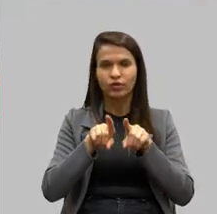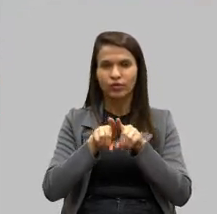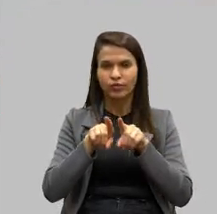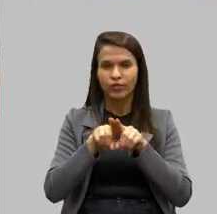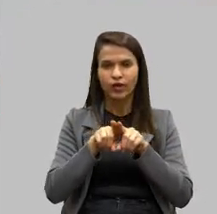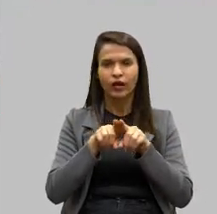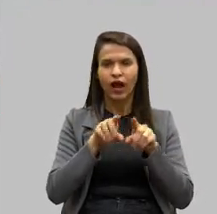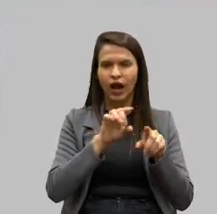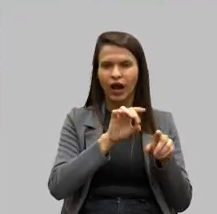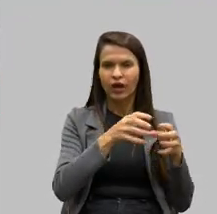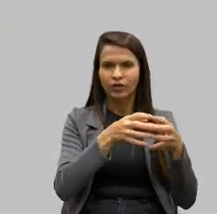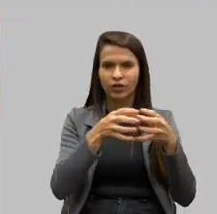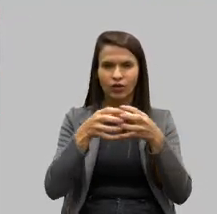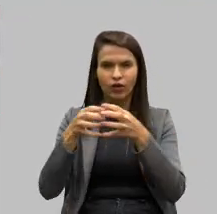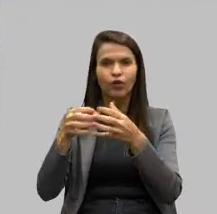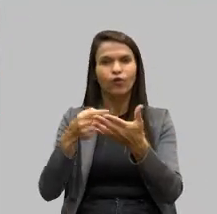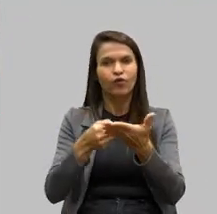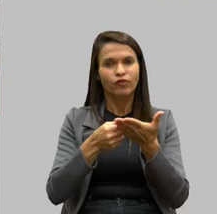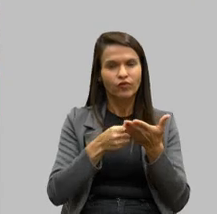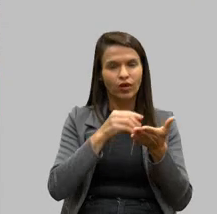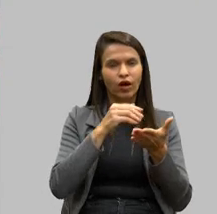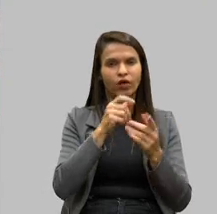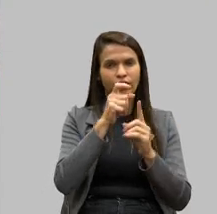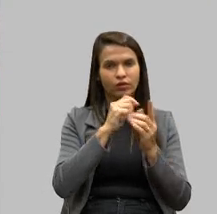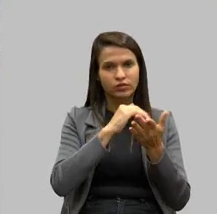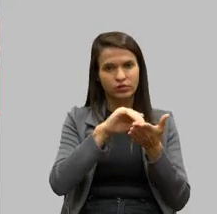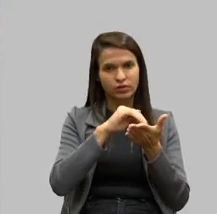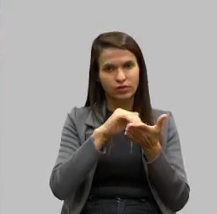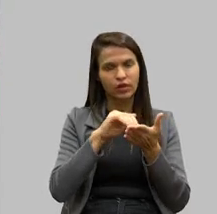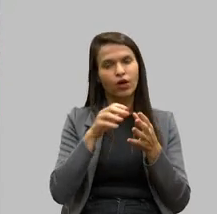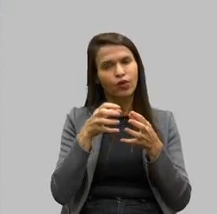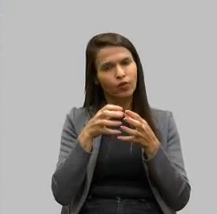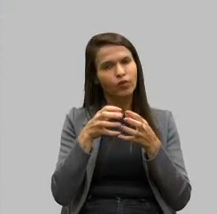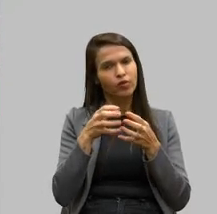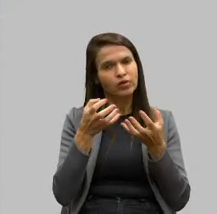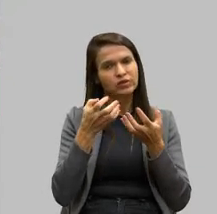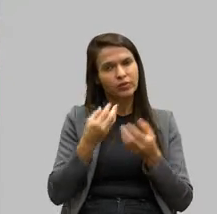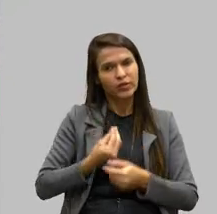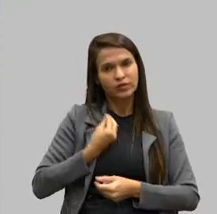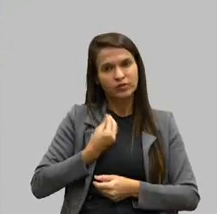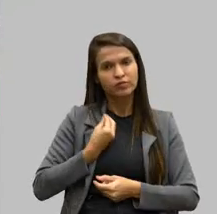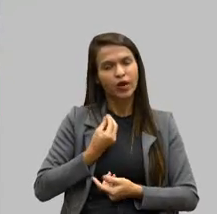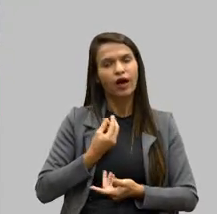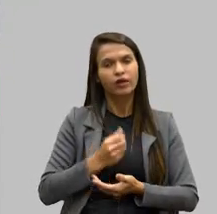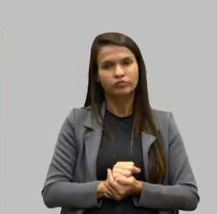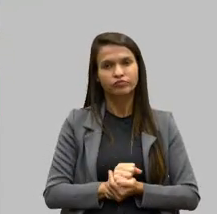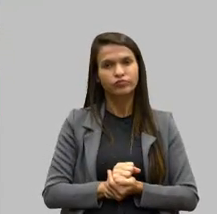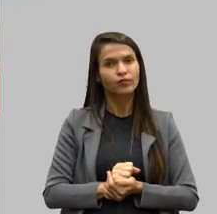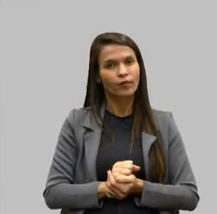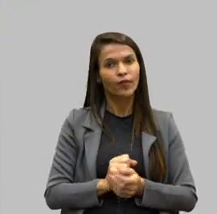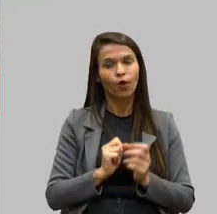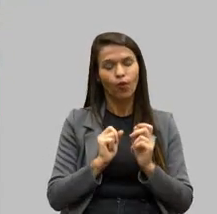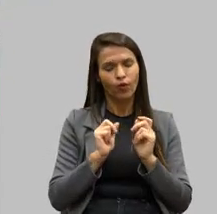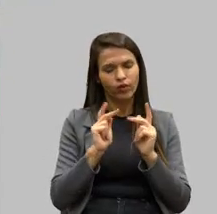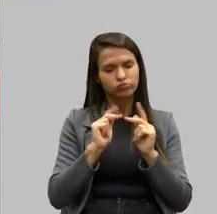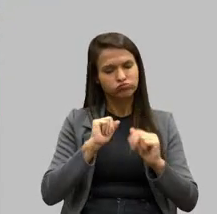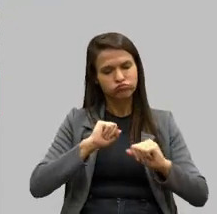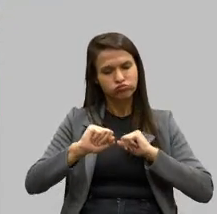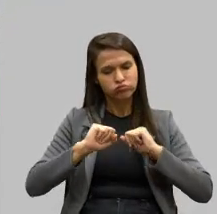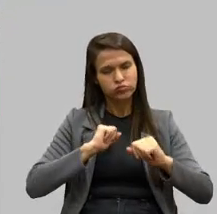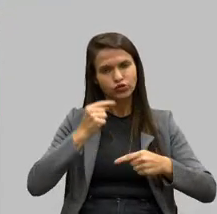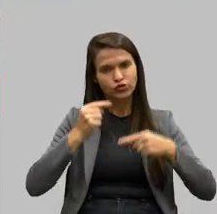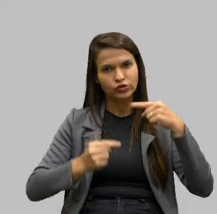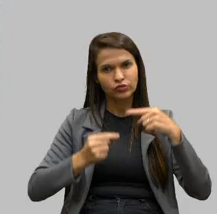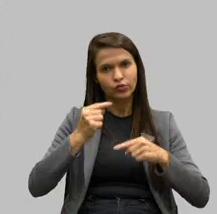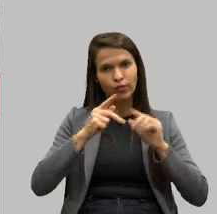aqui de convidar o secretário, quem ele achar da equipe dele que deve vir. Nós não temos problema nenhum de debater e discutir o